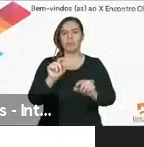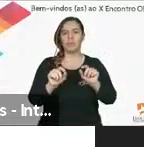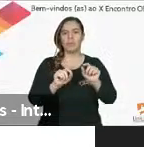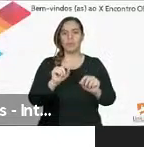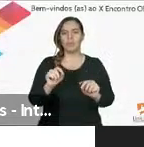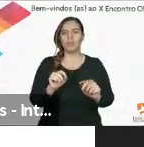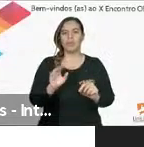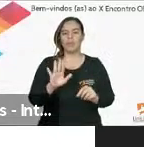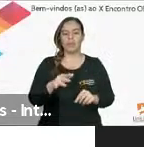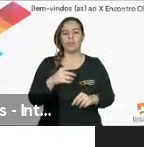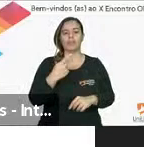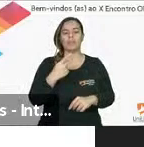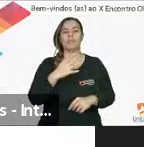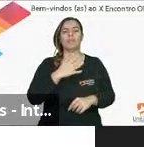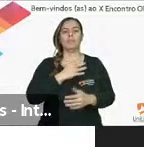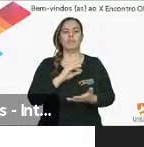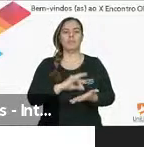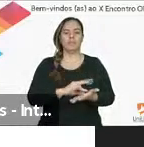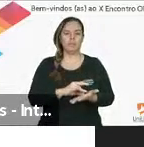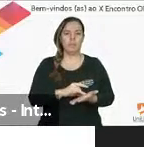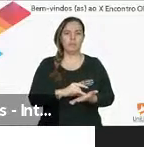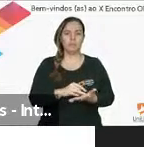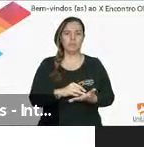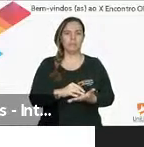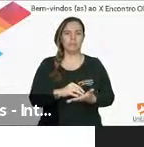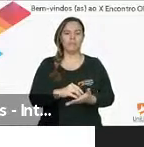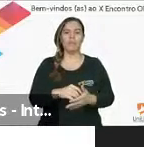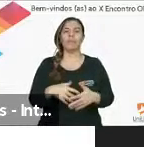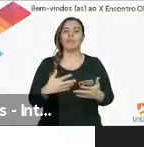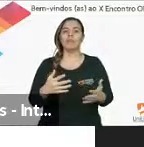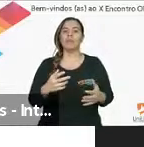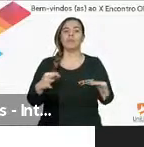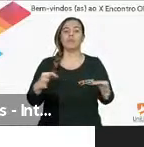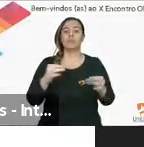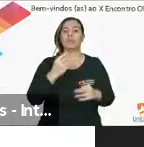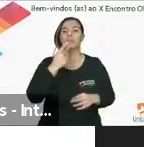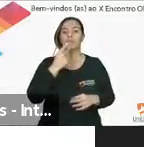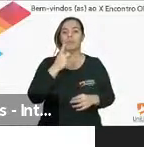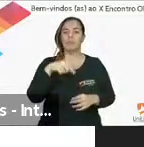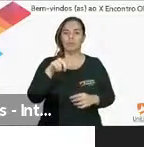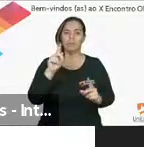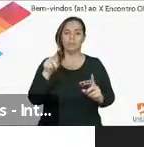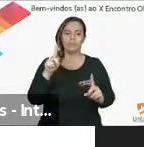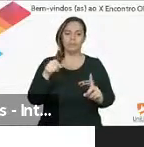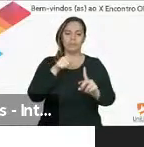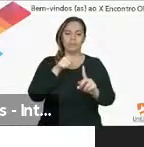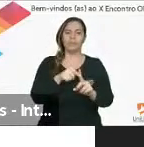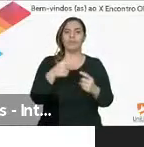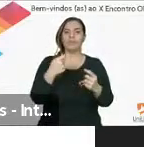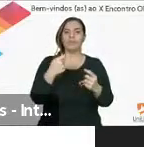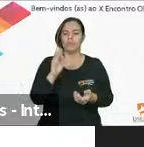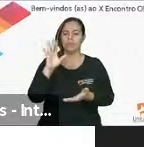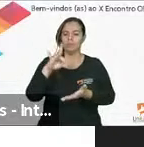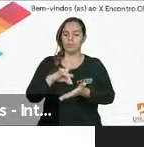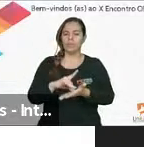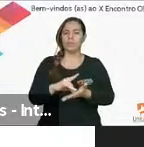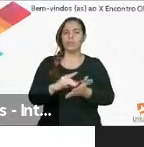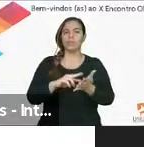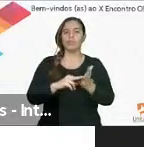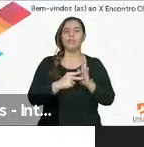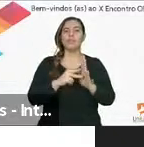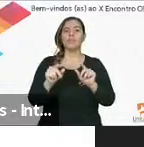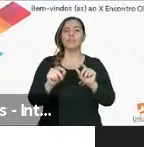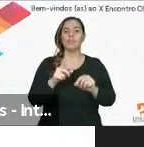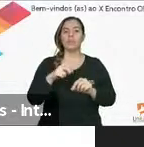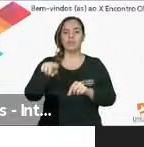minha realidade. É uma petição, tudo que se diz, ó, seja objetivo, seja realista, está dizendo, faça o